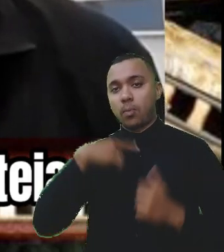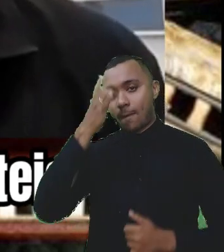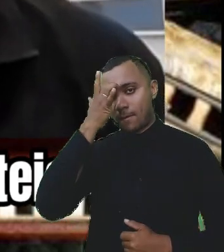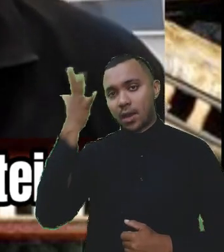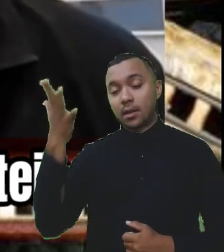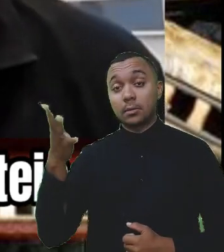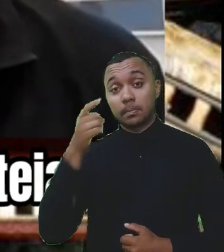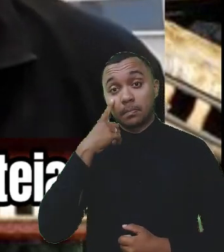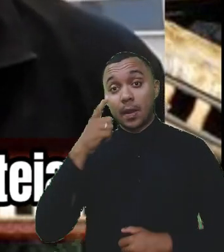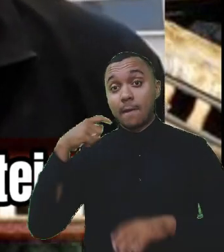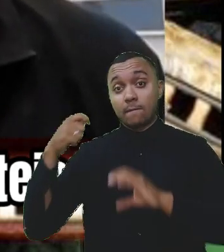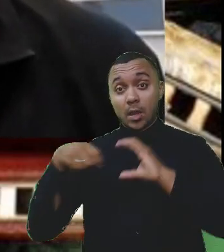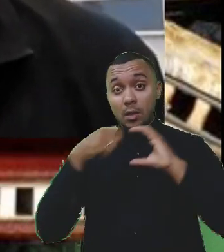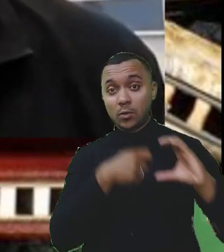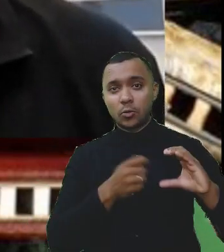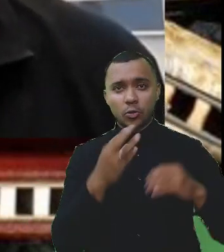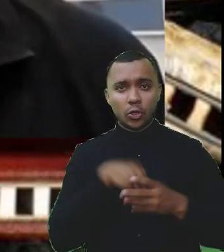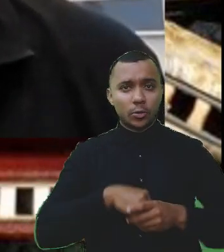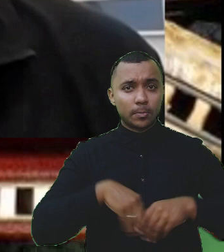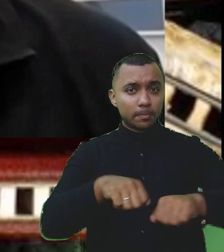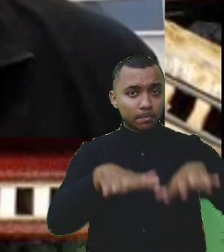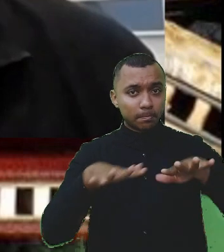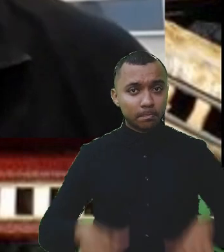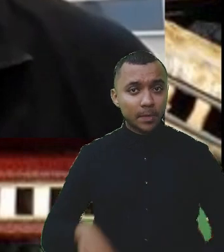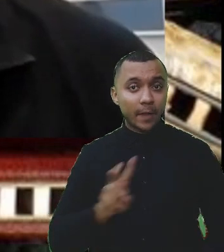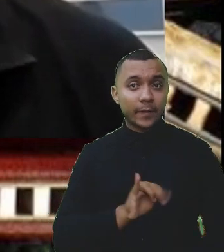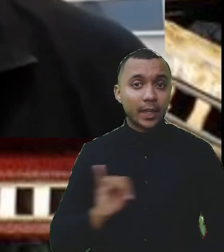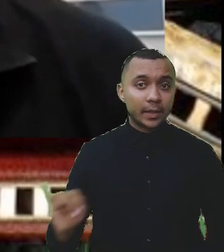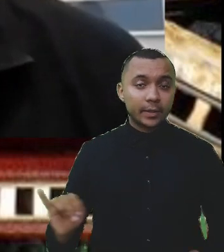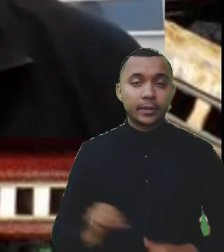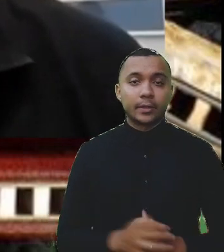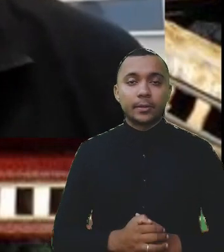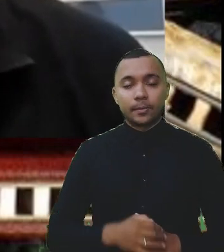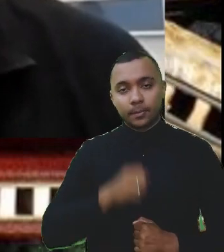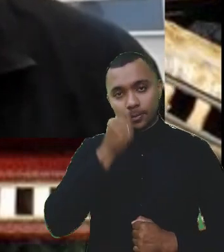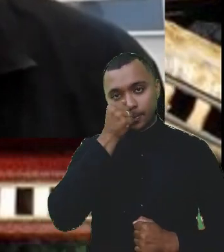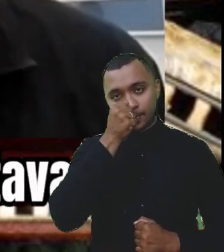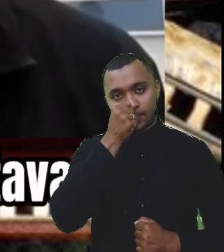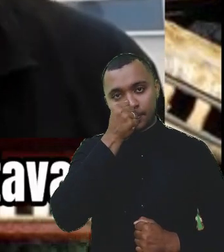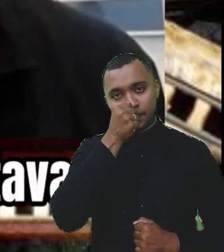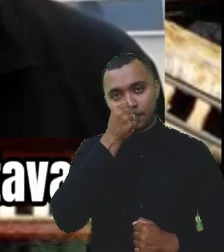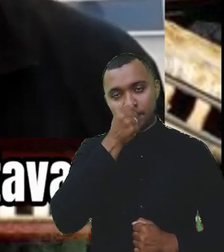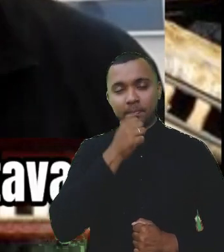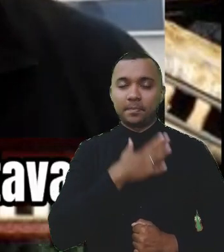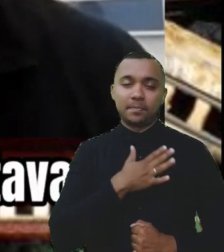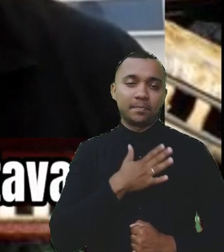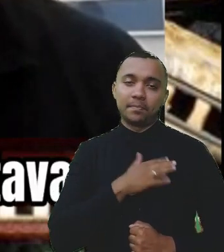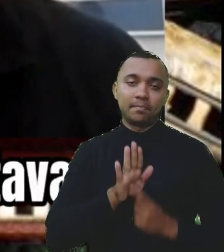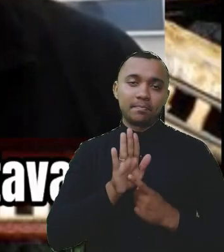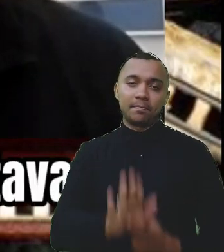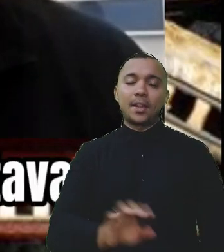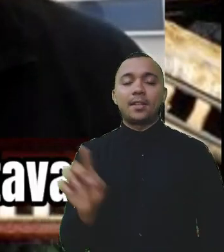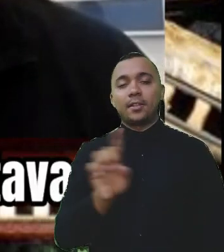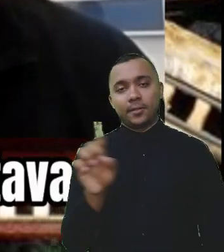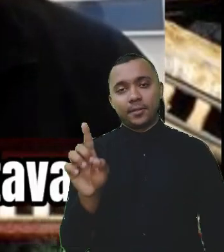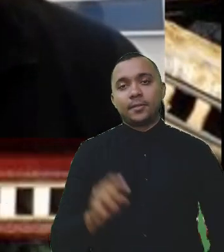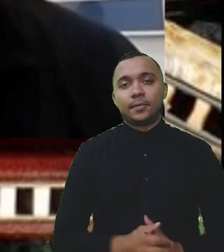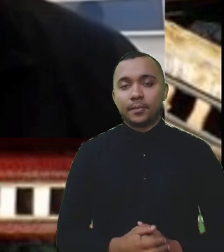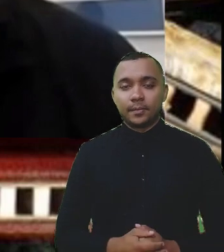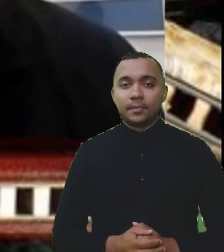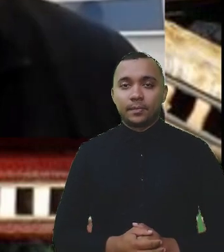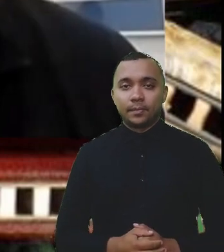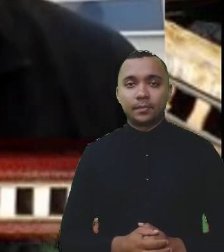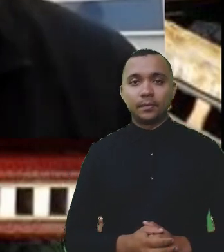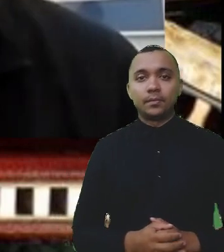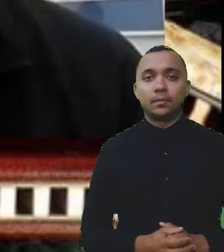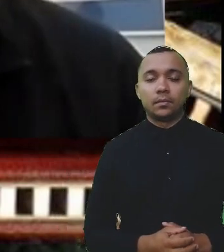desses vídeos você está lá na plateia? Bom, isso não vai aparecer, eu nunca vi, mas é exatamente esse festival que eu estava lá.